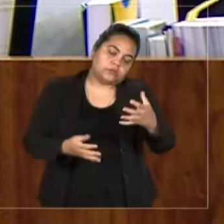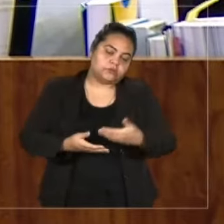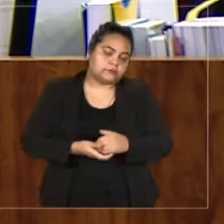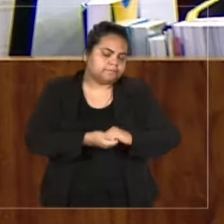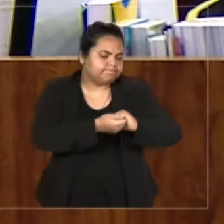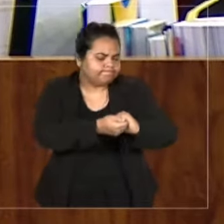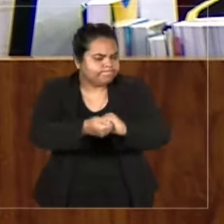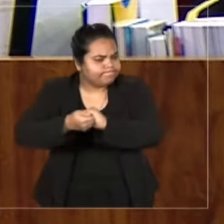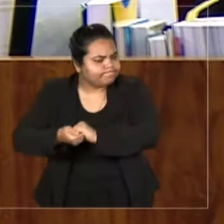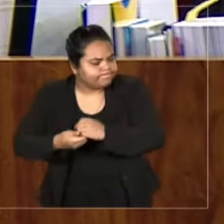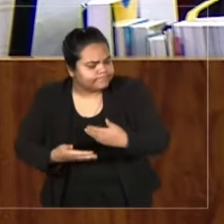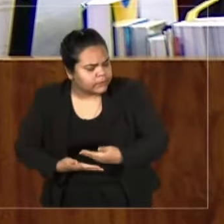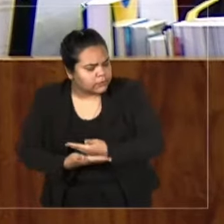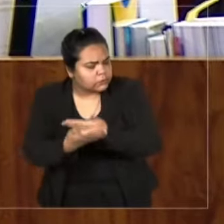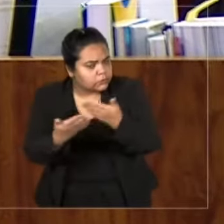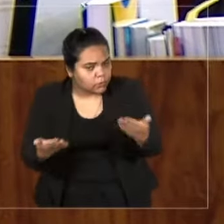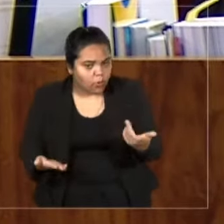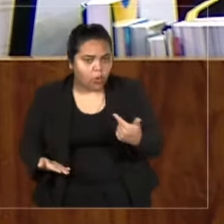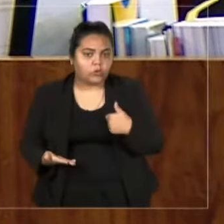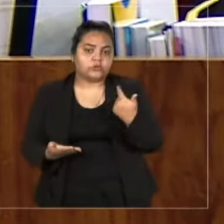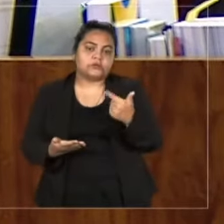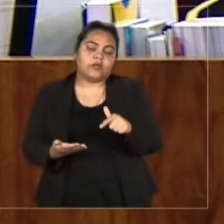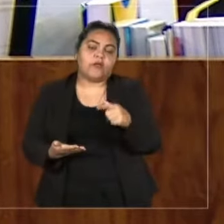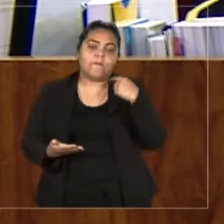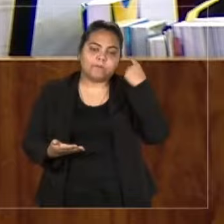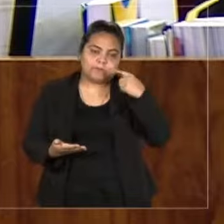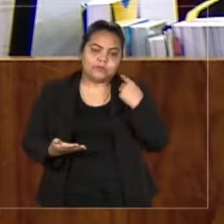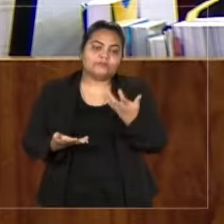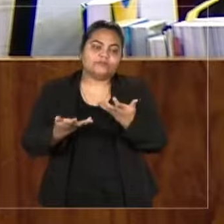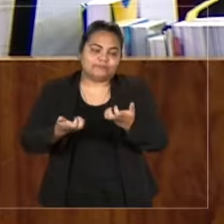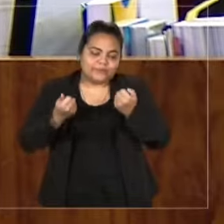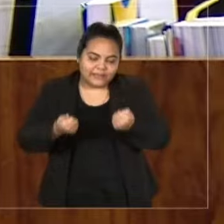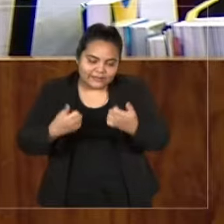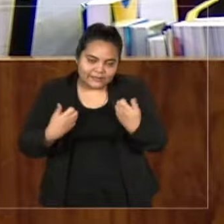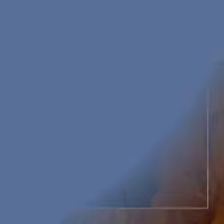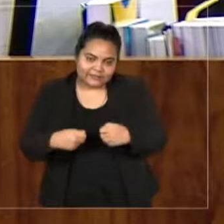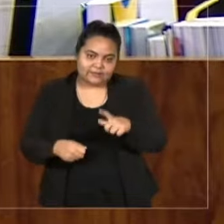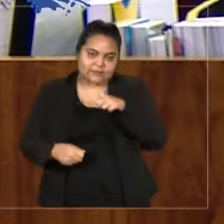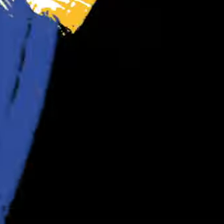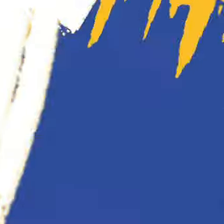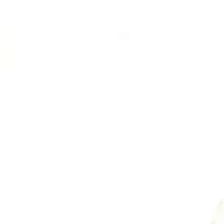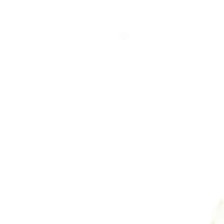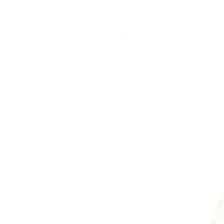advogados sem os quais não há justiça garantida e prestada.